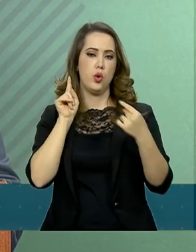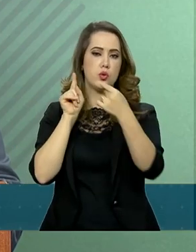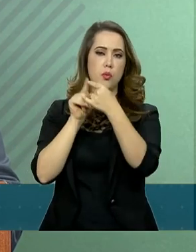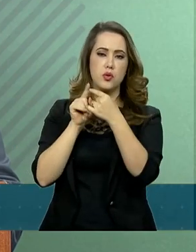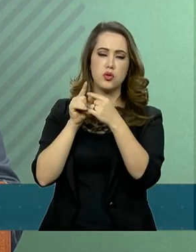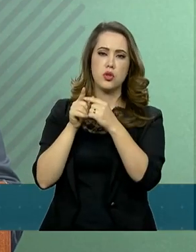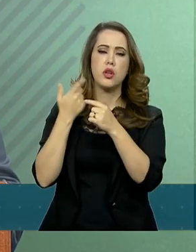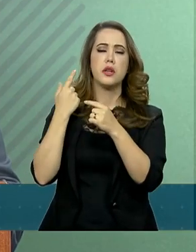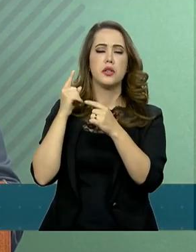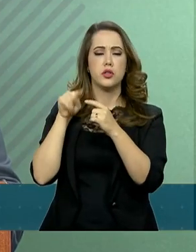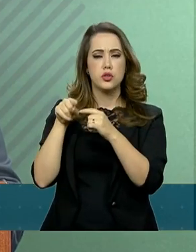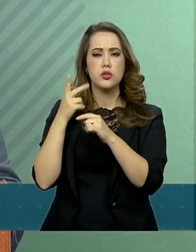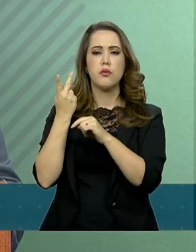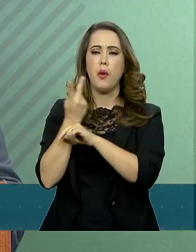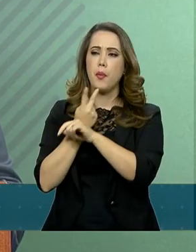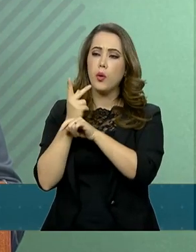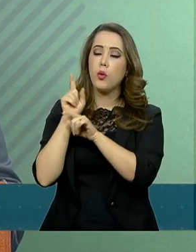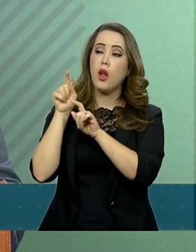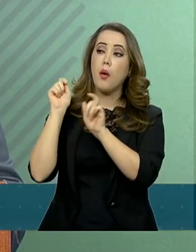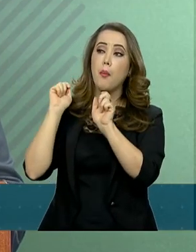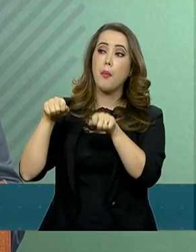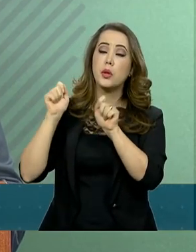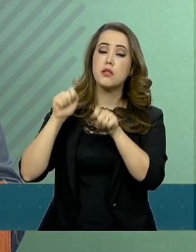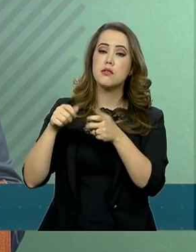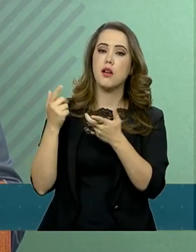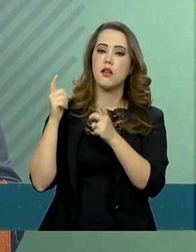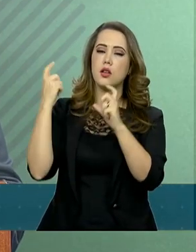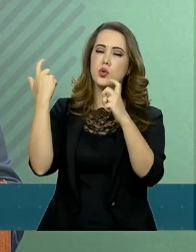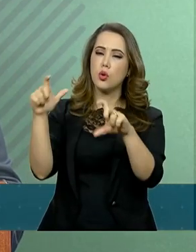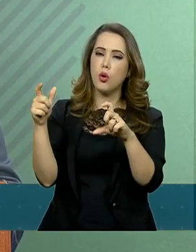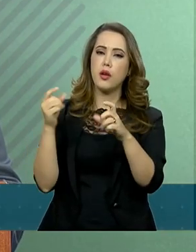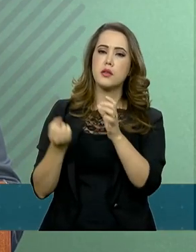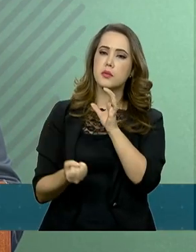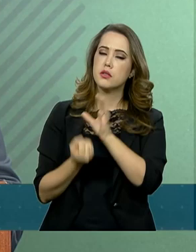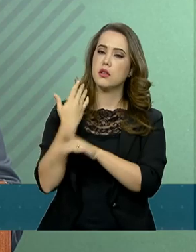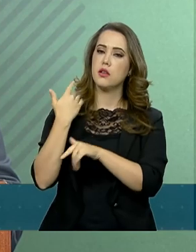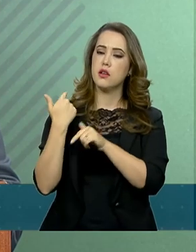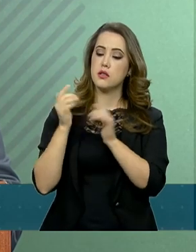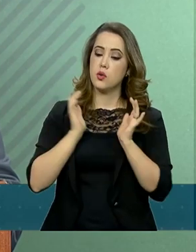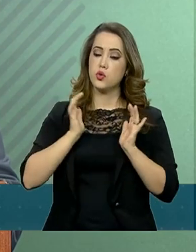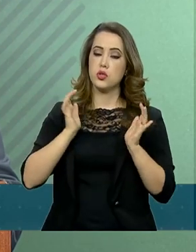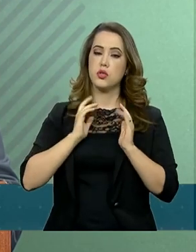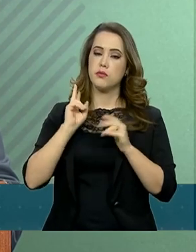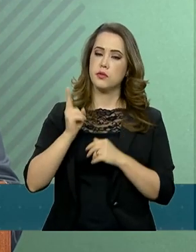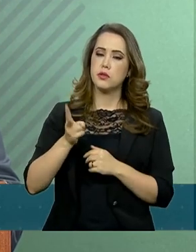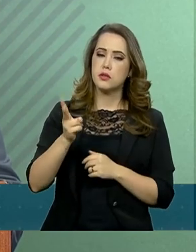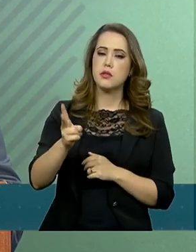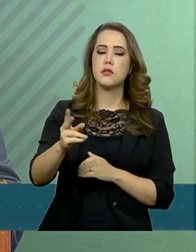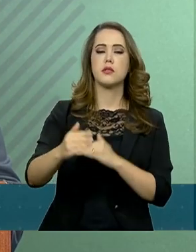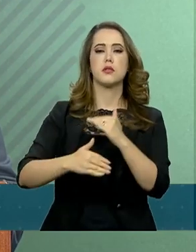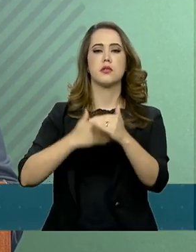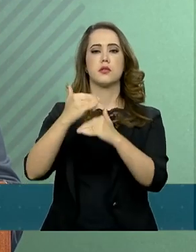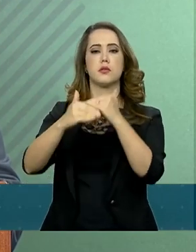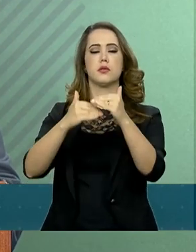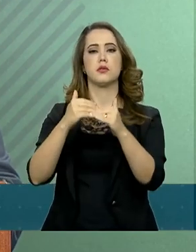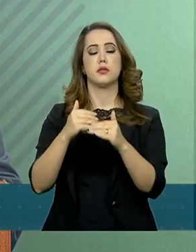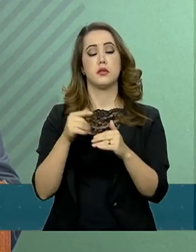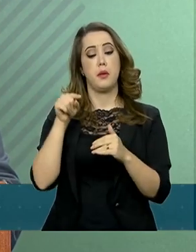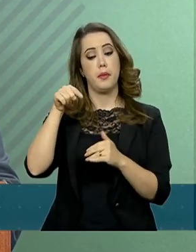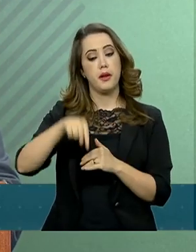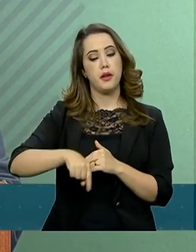as potencialidades locais para que a geração de riqueza permaneça aqui